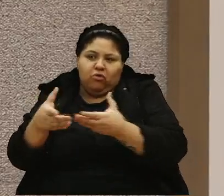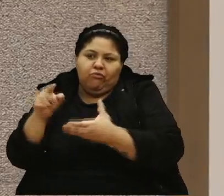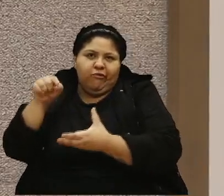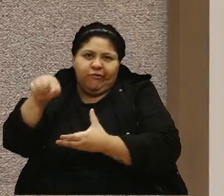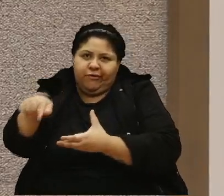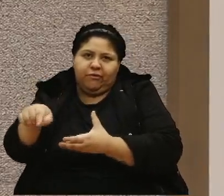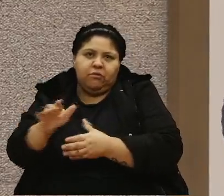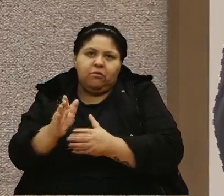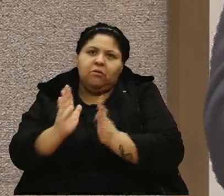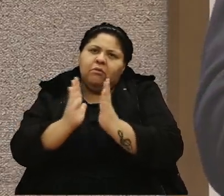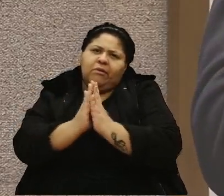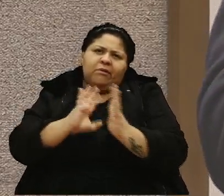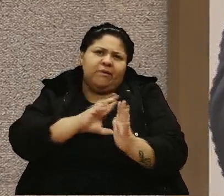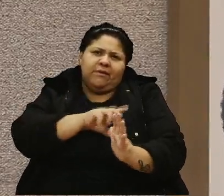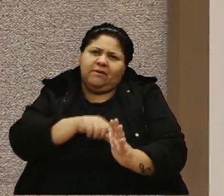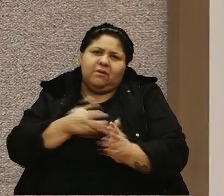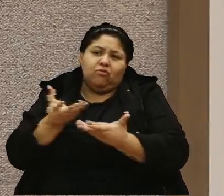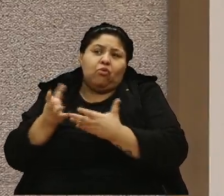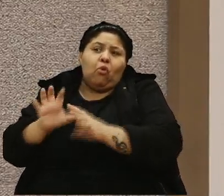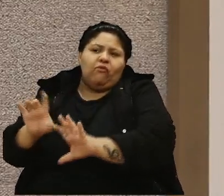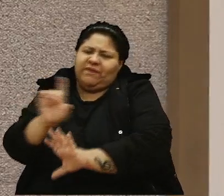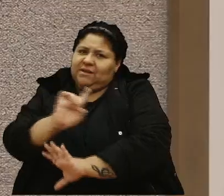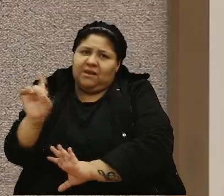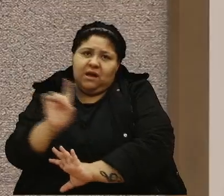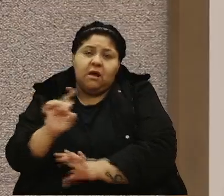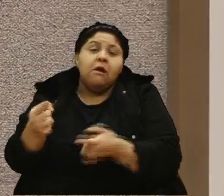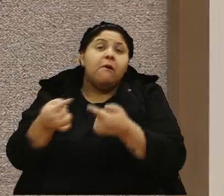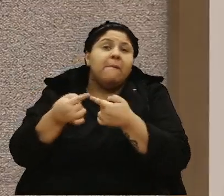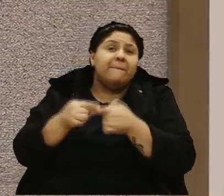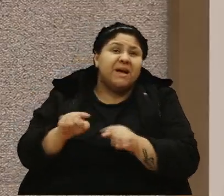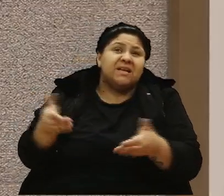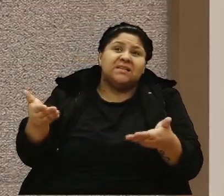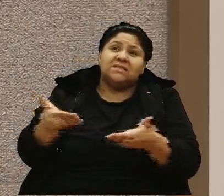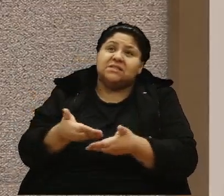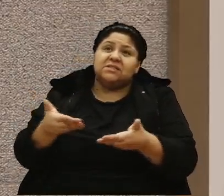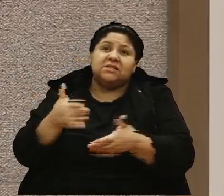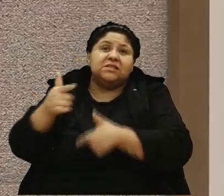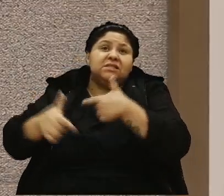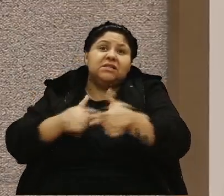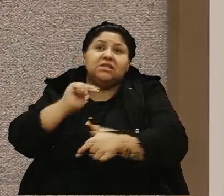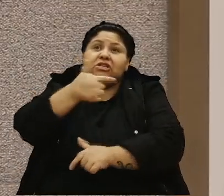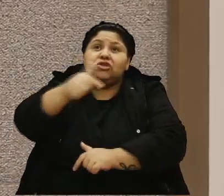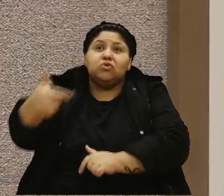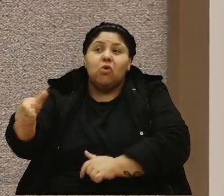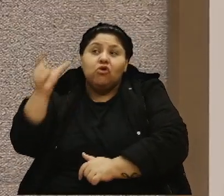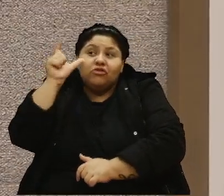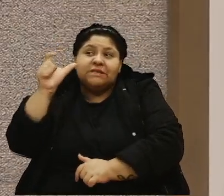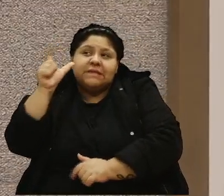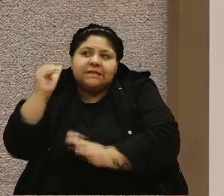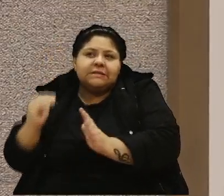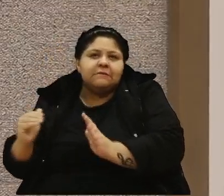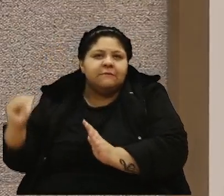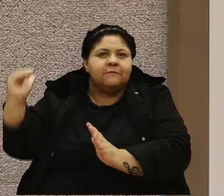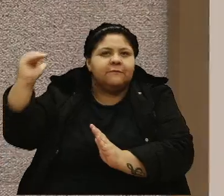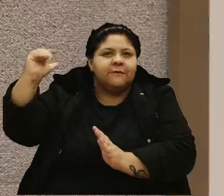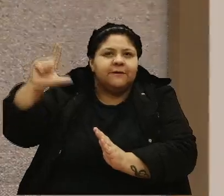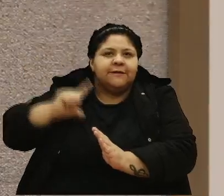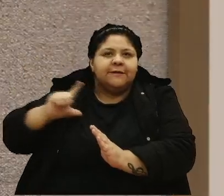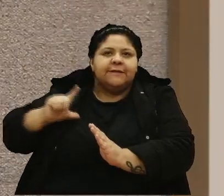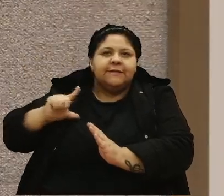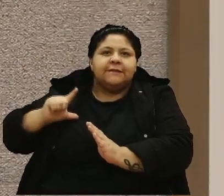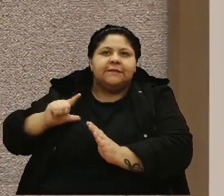Deus, não me coloquem contra os catadores. Mas muitos estão a serviço de outros interesses maiores. Tem